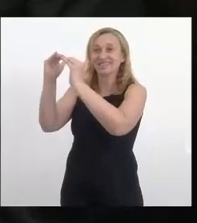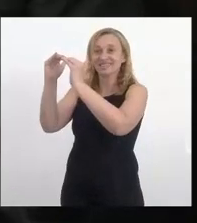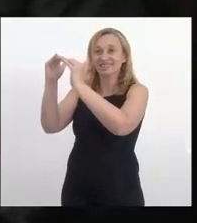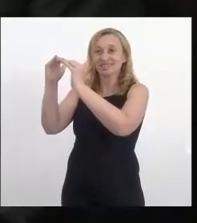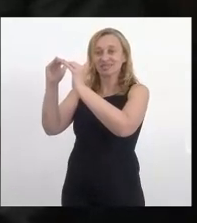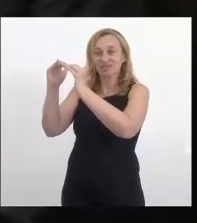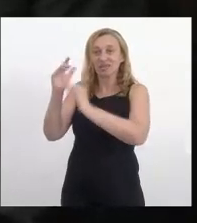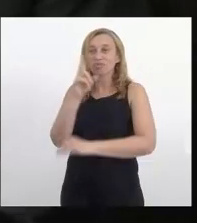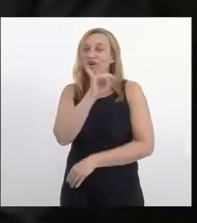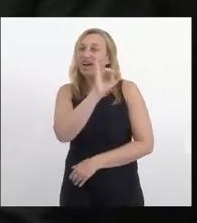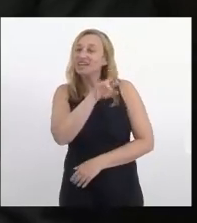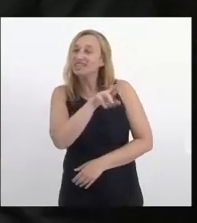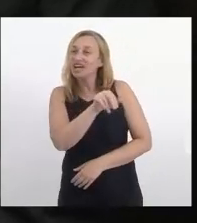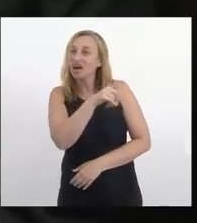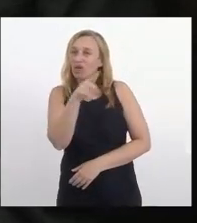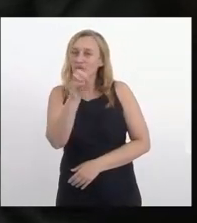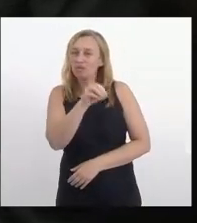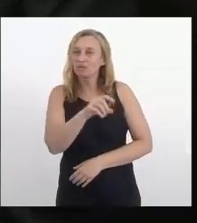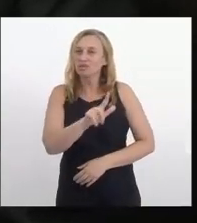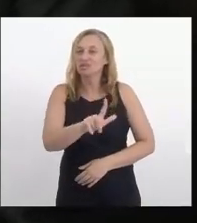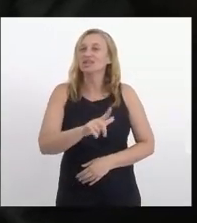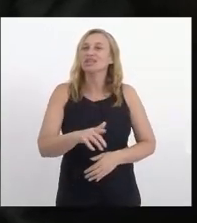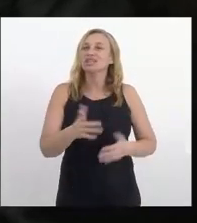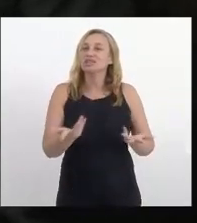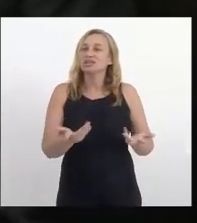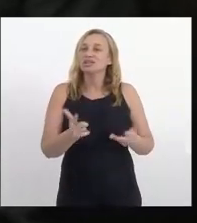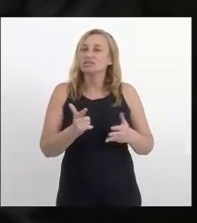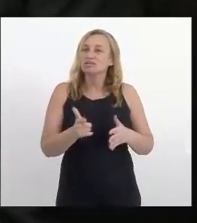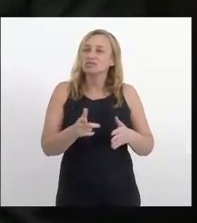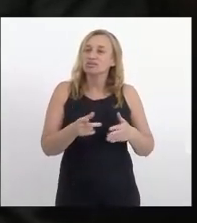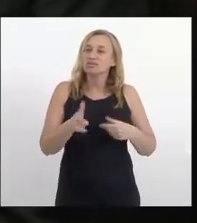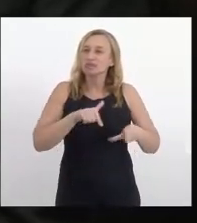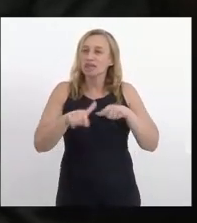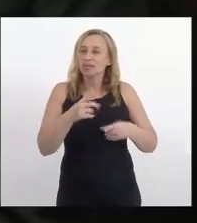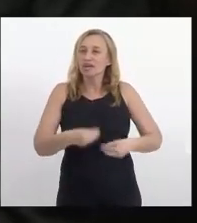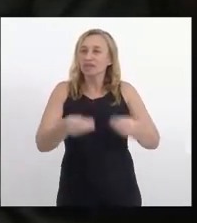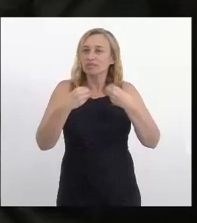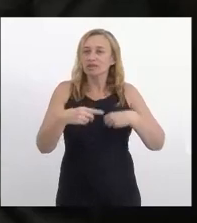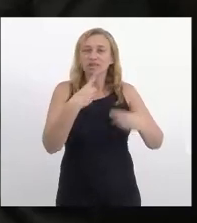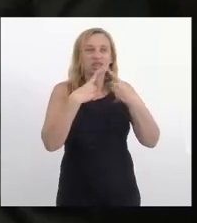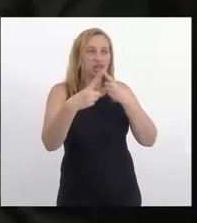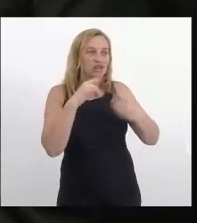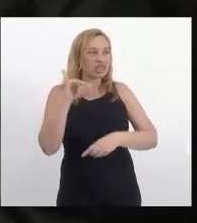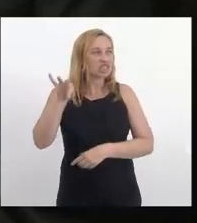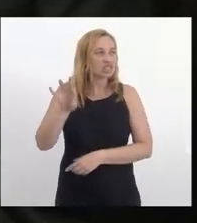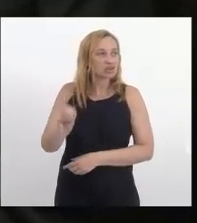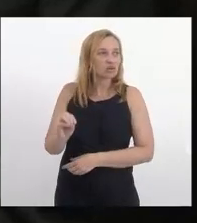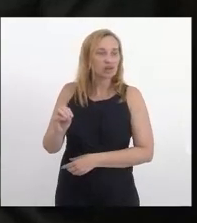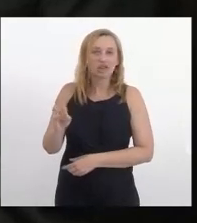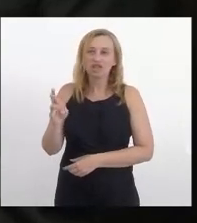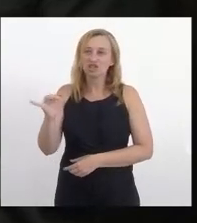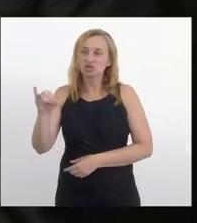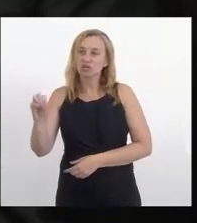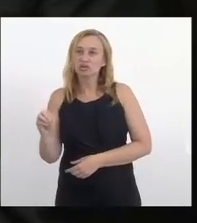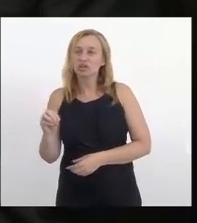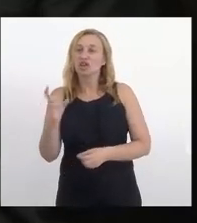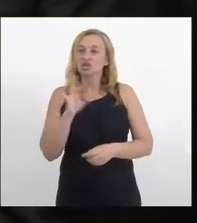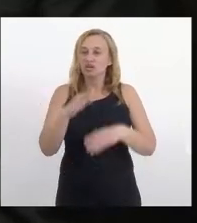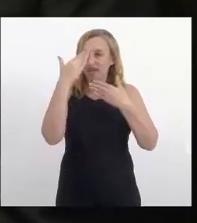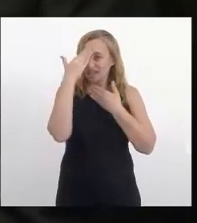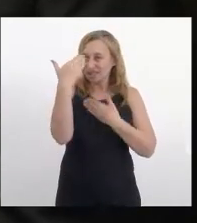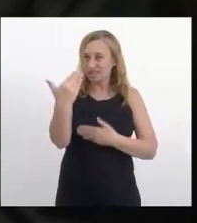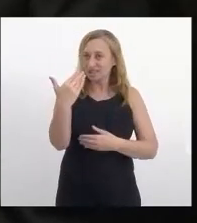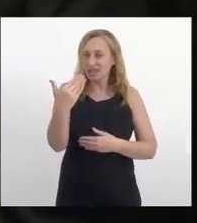meu cardeal, Dom Orani, na missão que ele me deu para o diálogo interreligioso nessa arquidiocese. Só tenho que